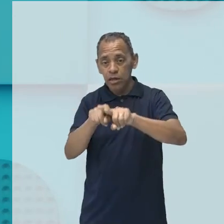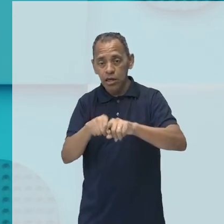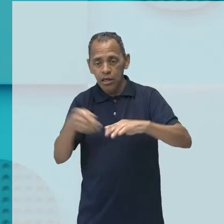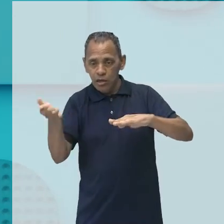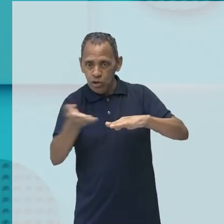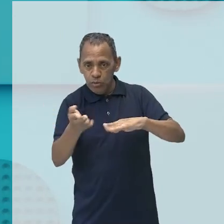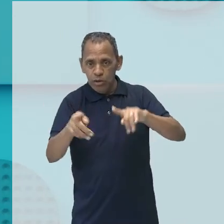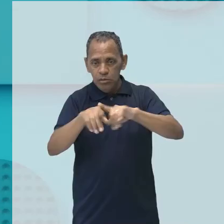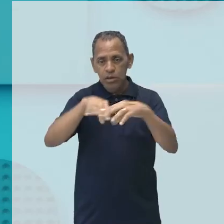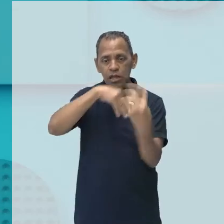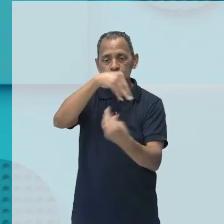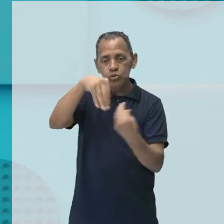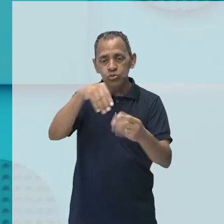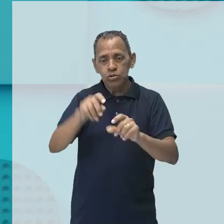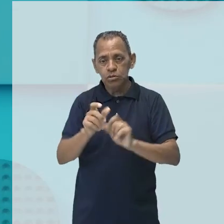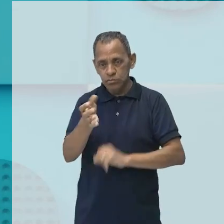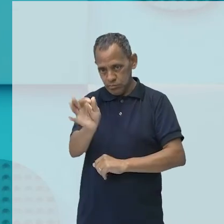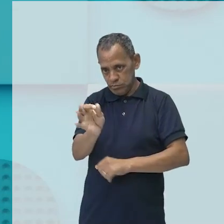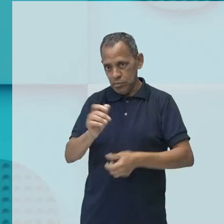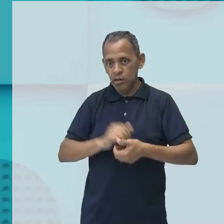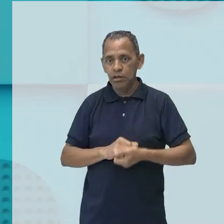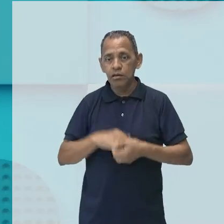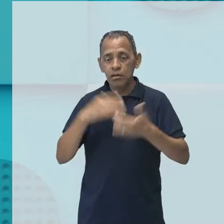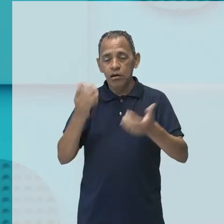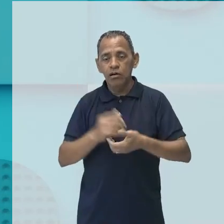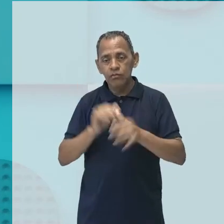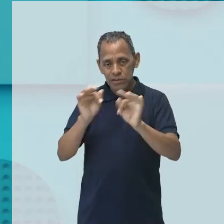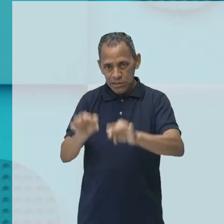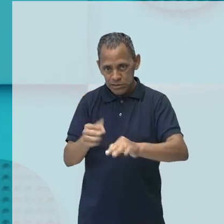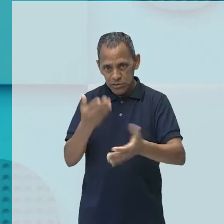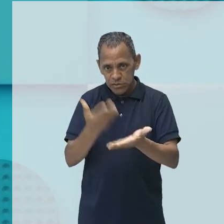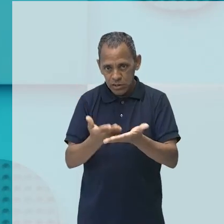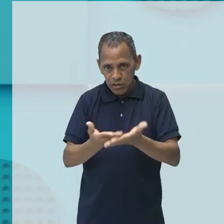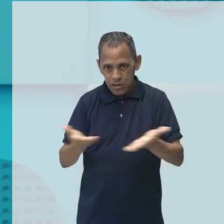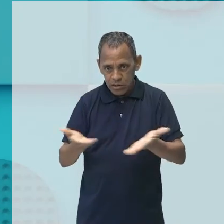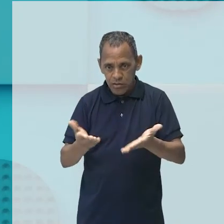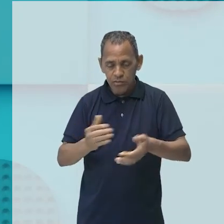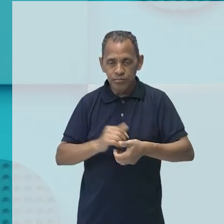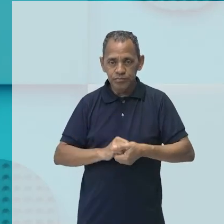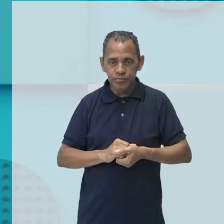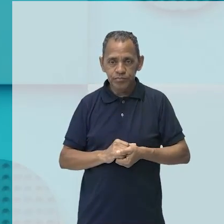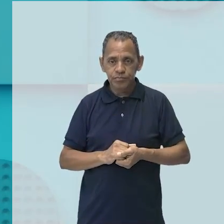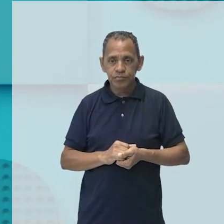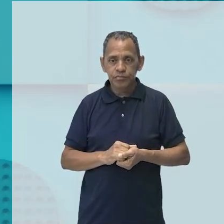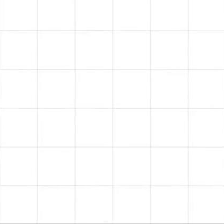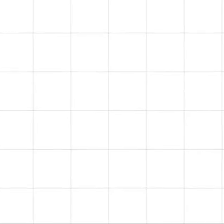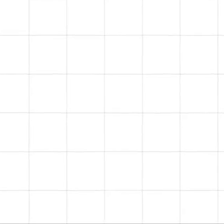miscigenação, certo? Então, finalizamos a nossa aula de hoje.